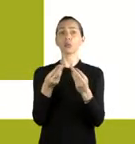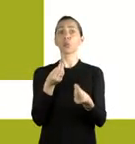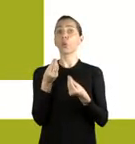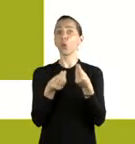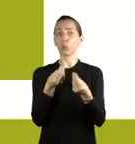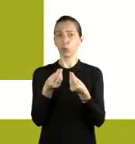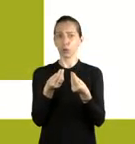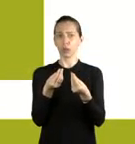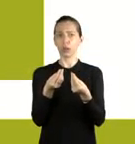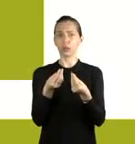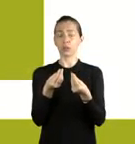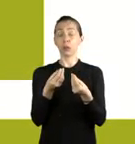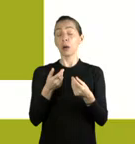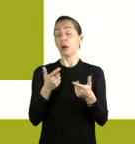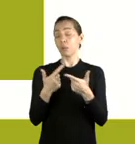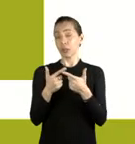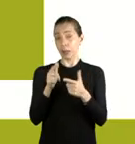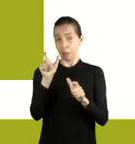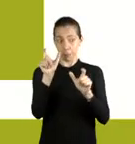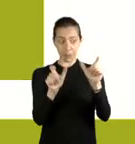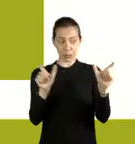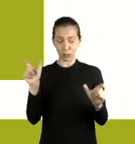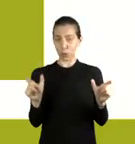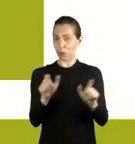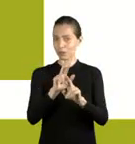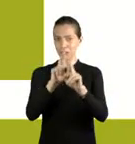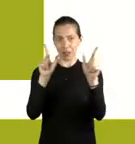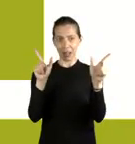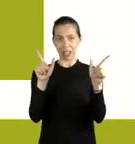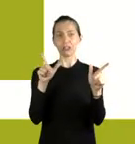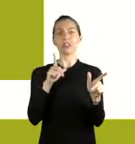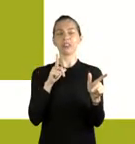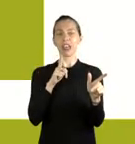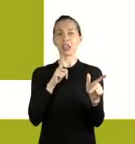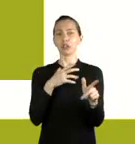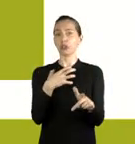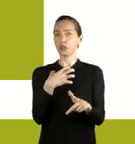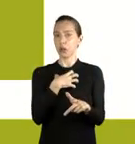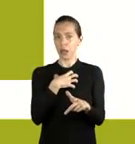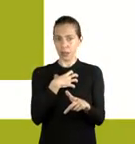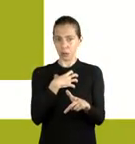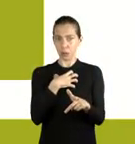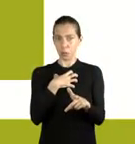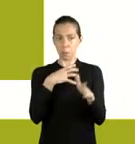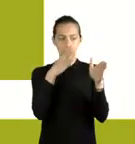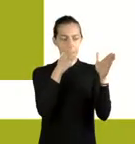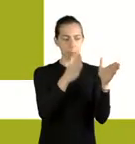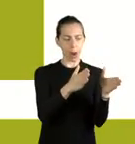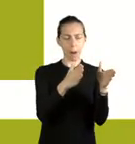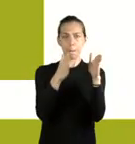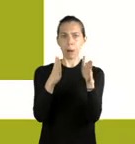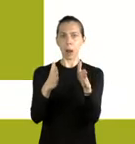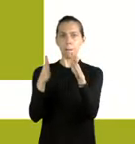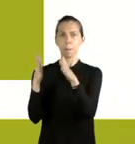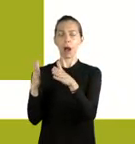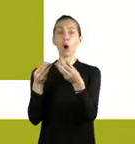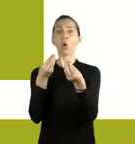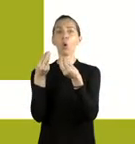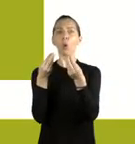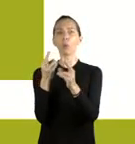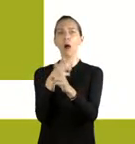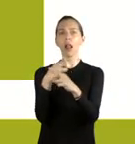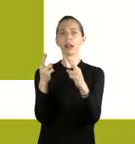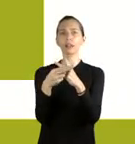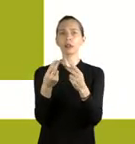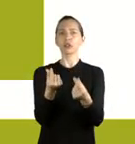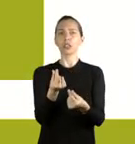é personalizado. Cada pessoa vai ter o seu estágio, a sua fase. Tá? E eu separei aqui